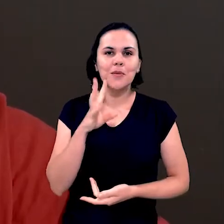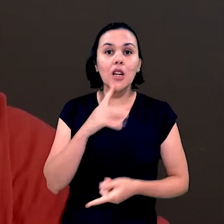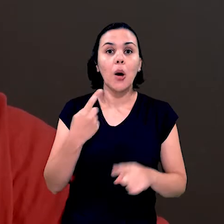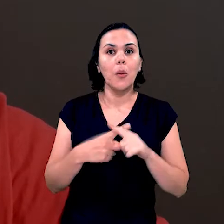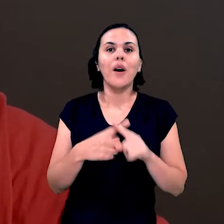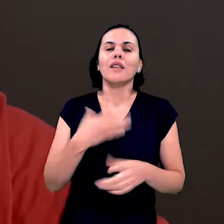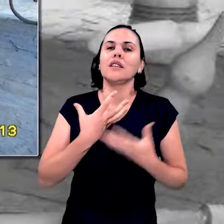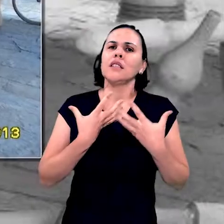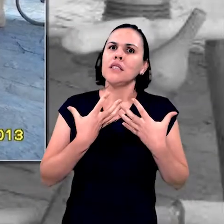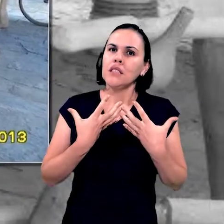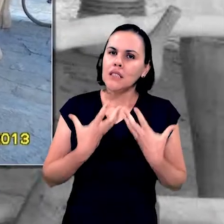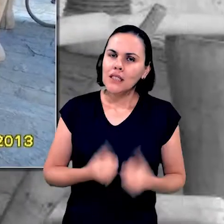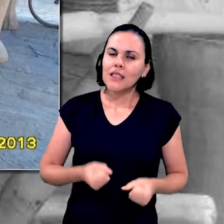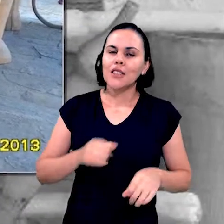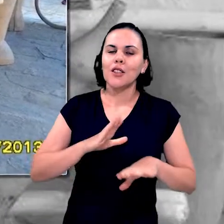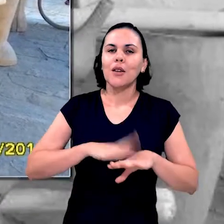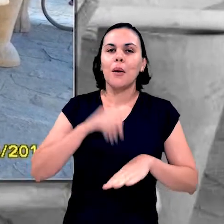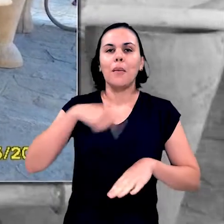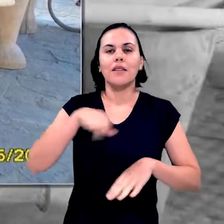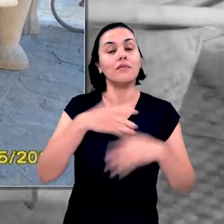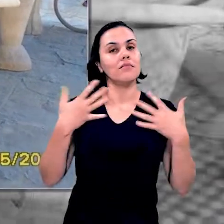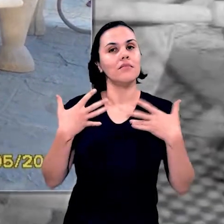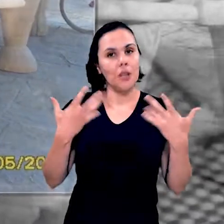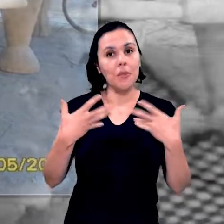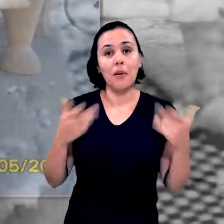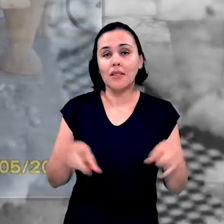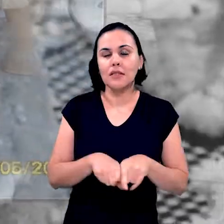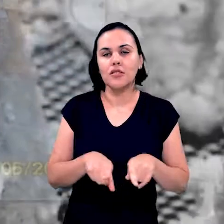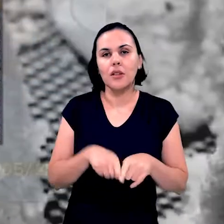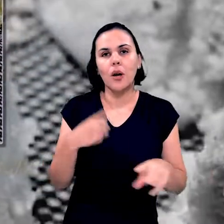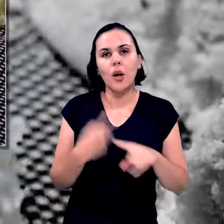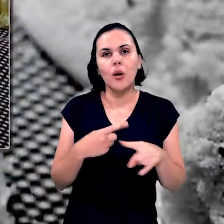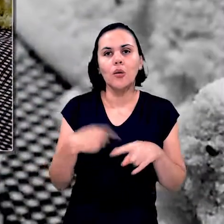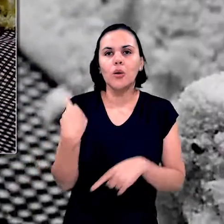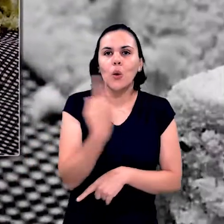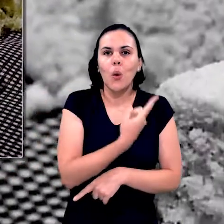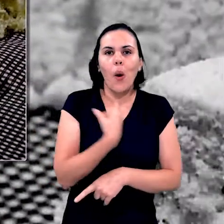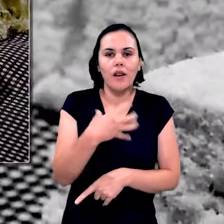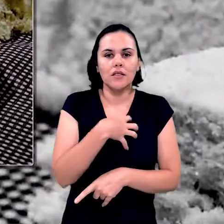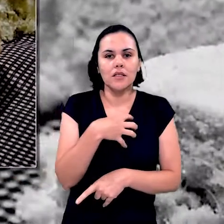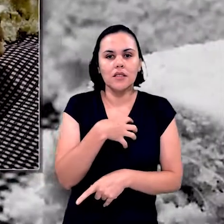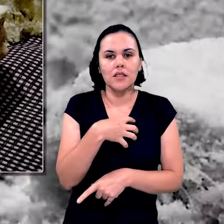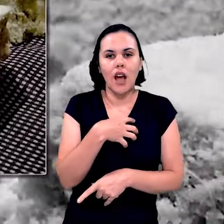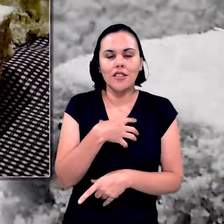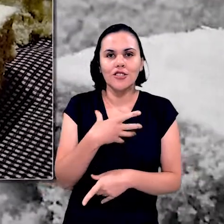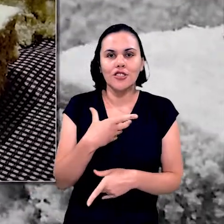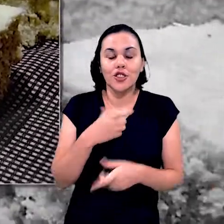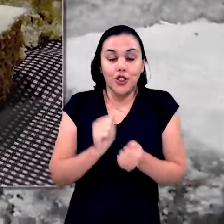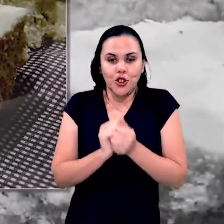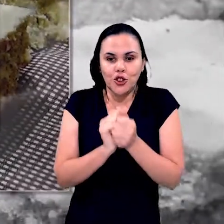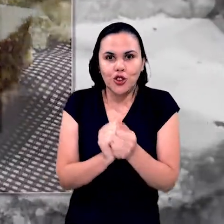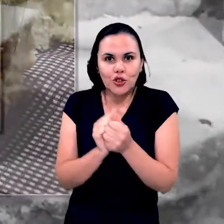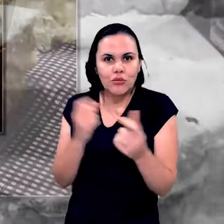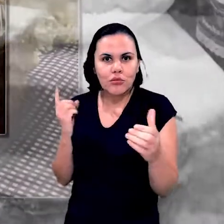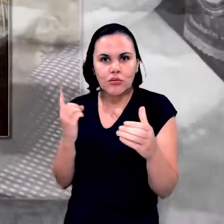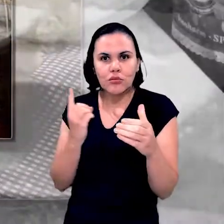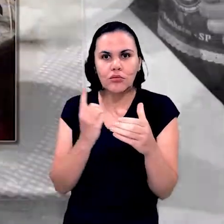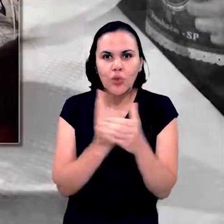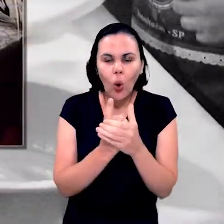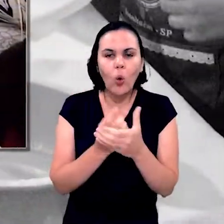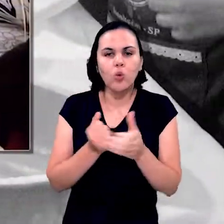coisa muito legal, que é muito cansativo, mas para a gente é muito empolgante também, porque a gente meio que se sente, faz